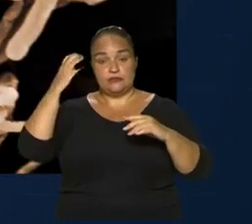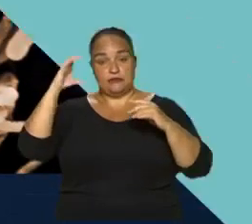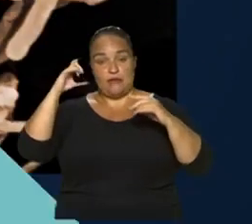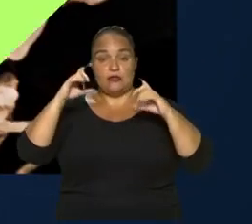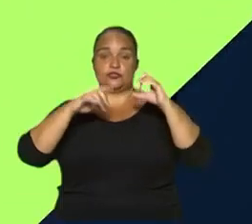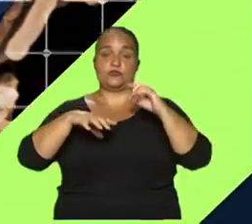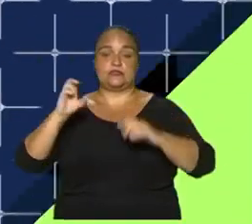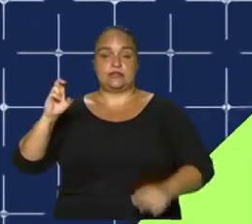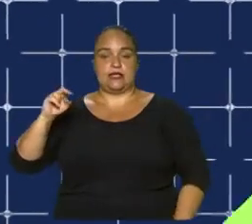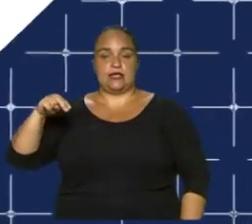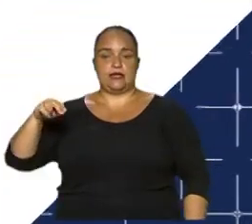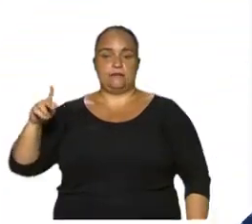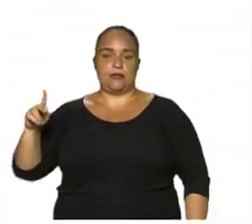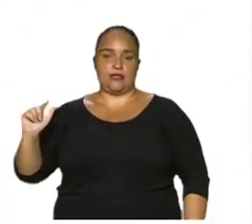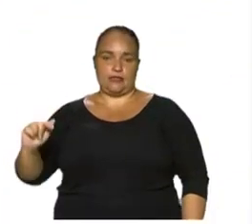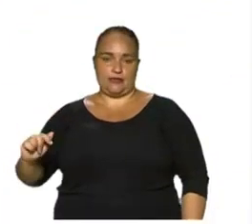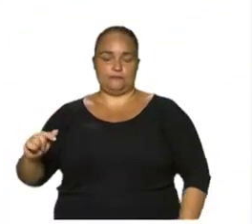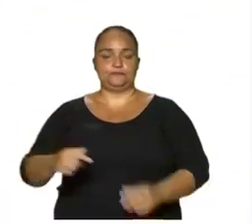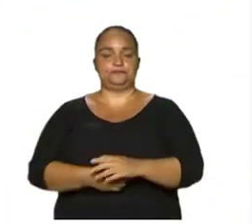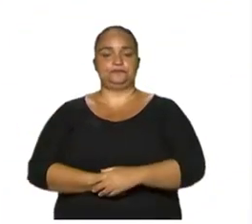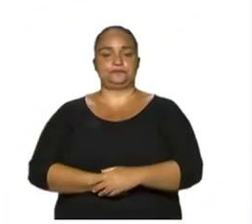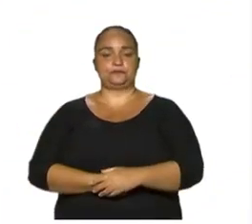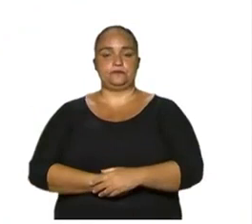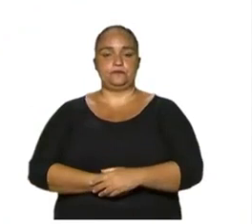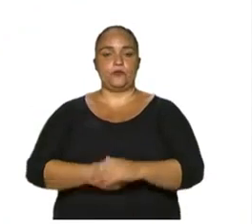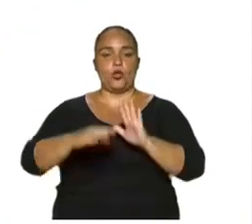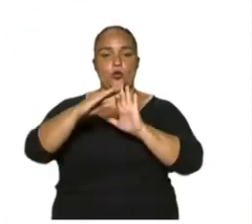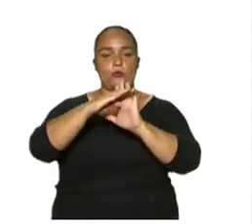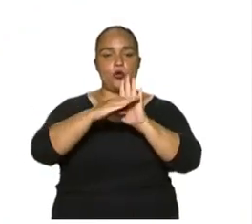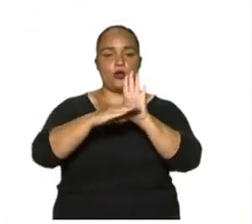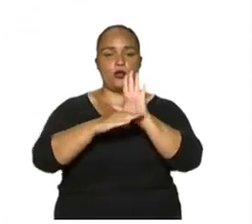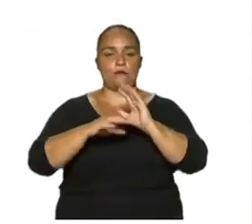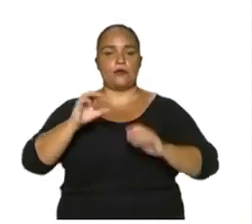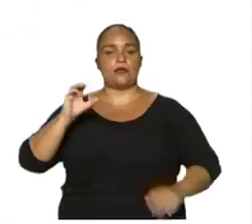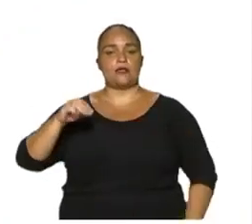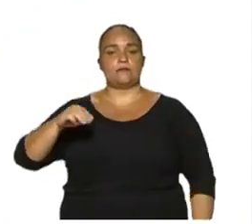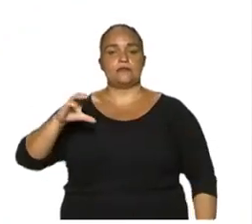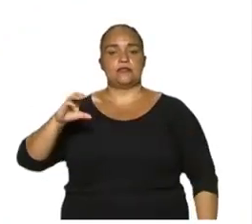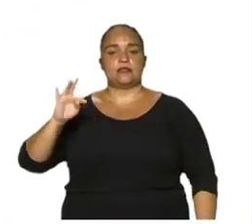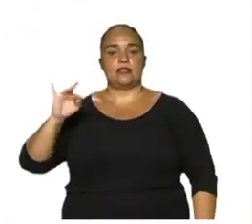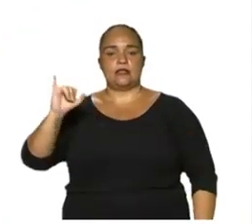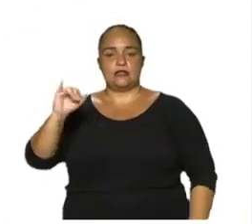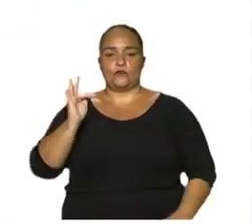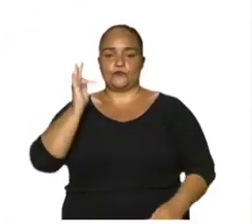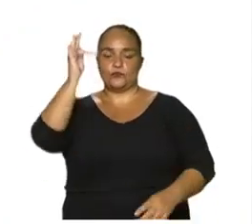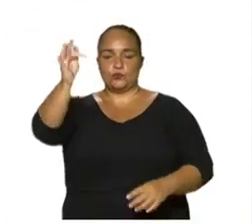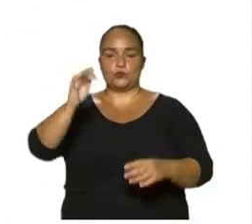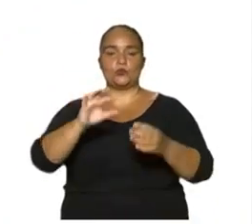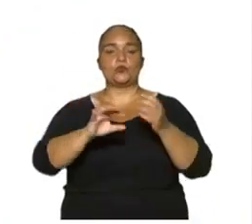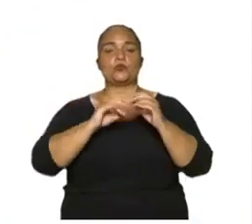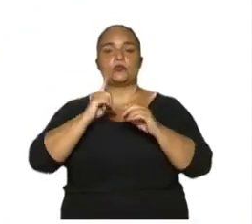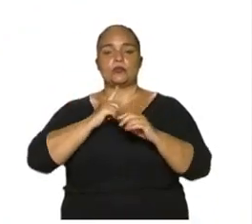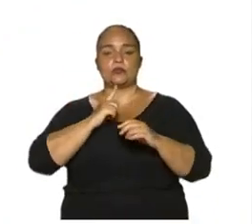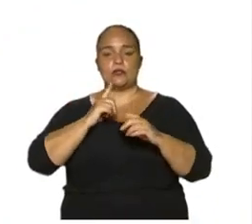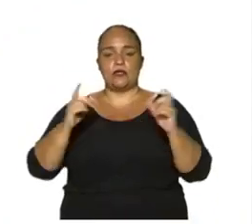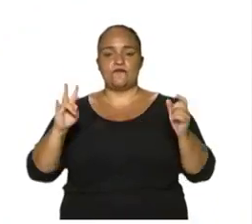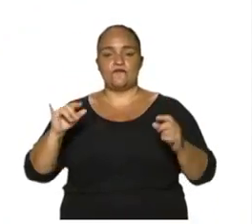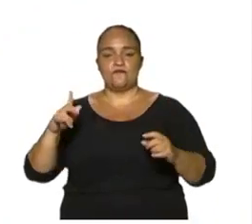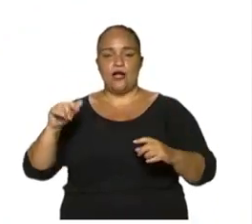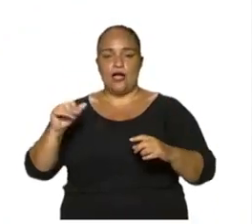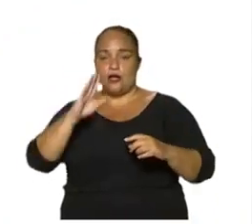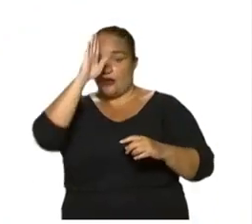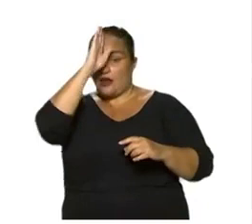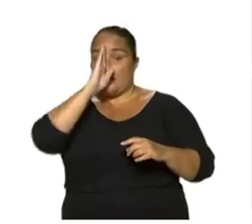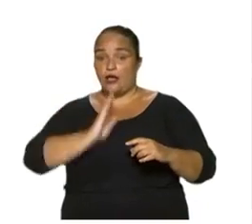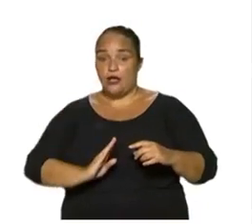CNPq. O programa MCTI Futuro vai oferecer 70 mil vagas para cursos de capacitação gratuitos na área